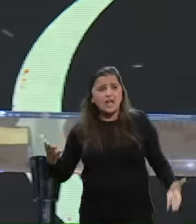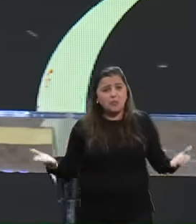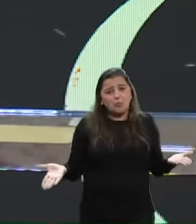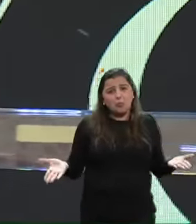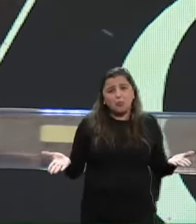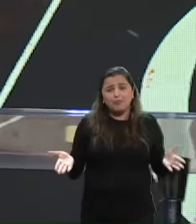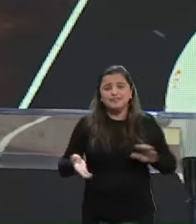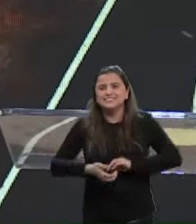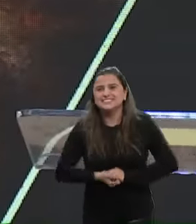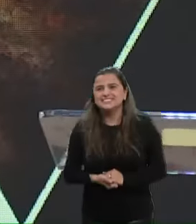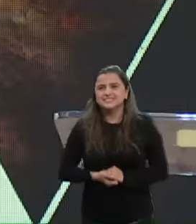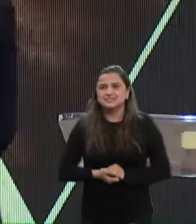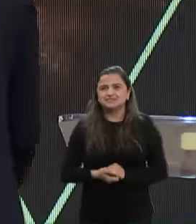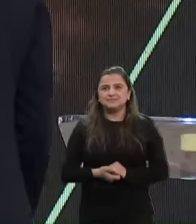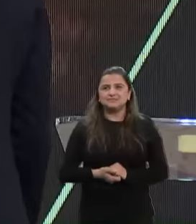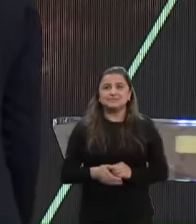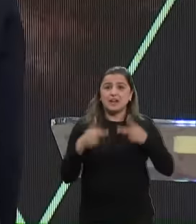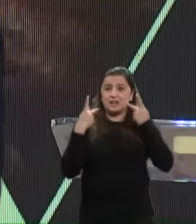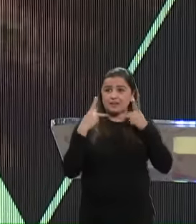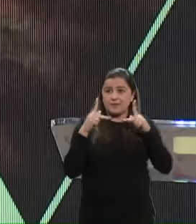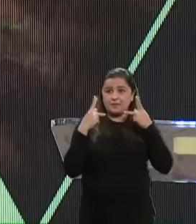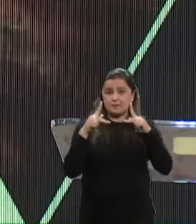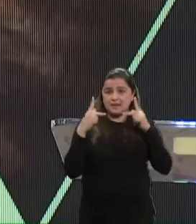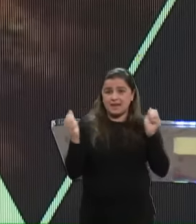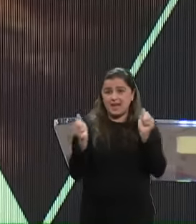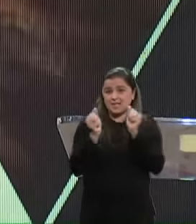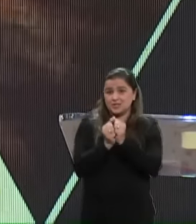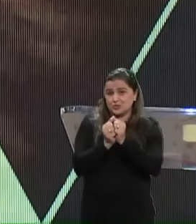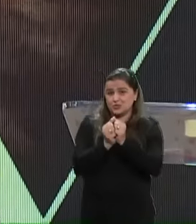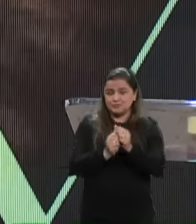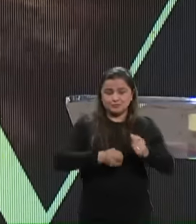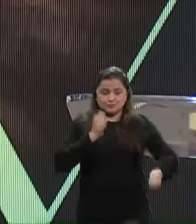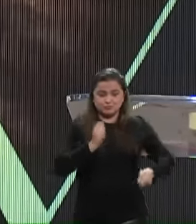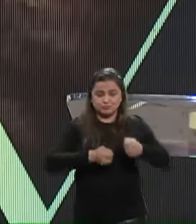amém? Vamos pregar junto, meu amigo bateria.